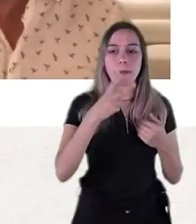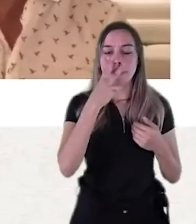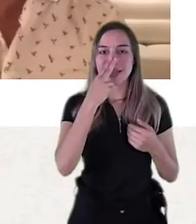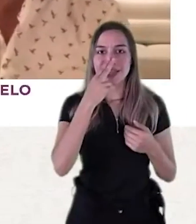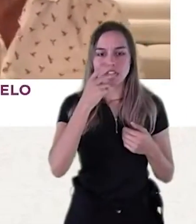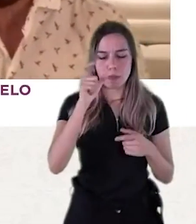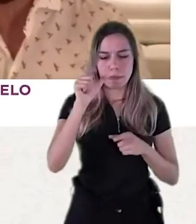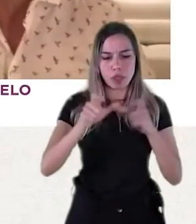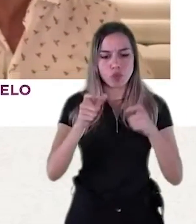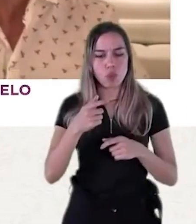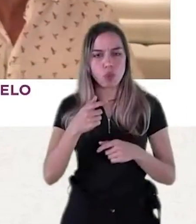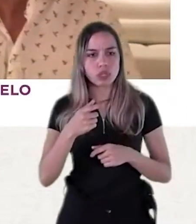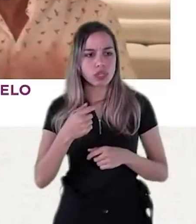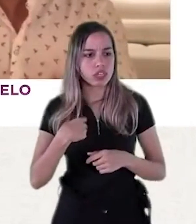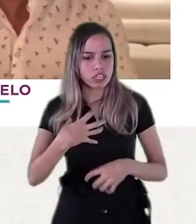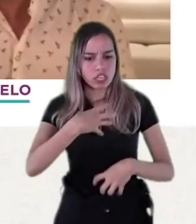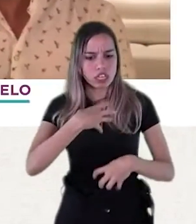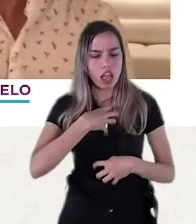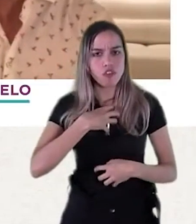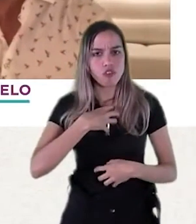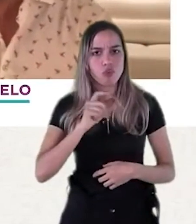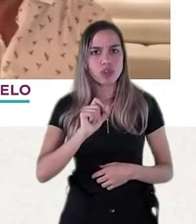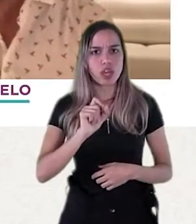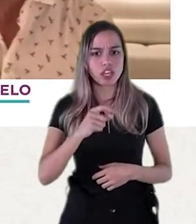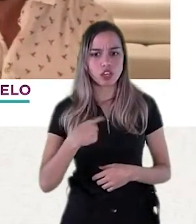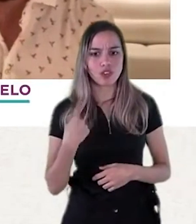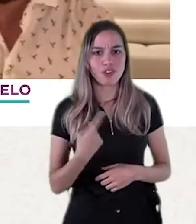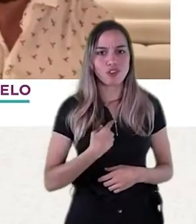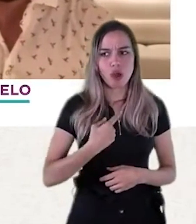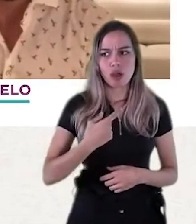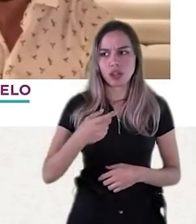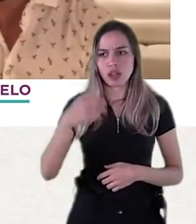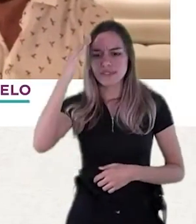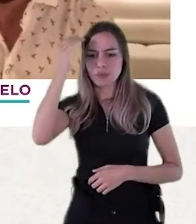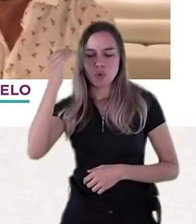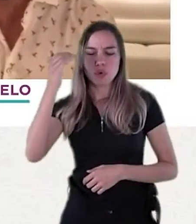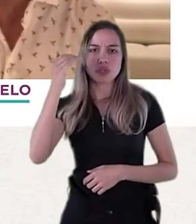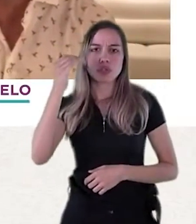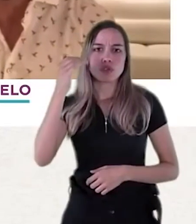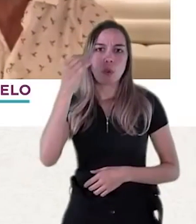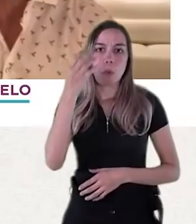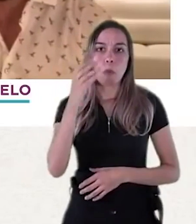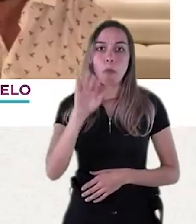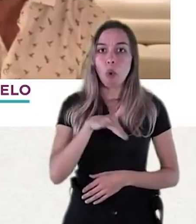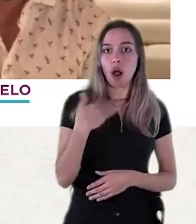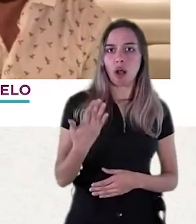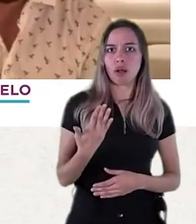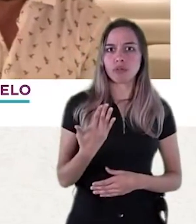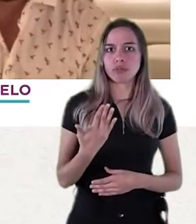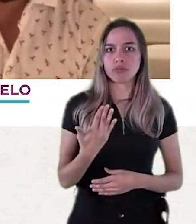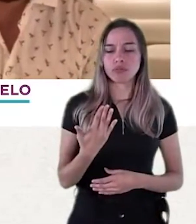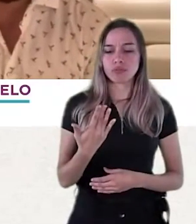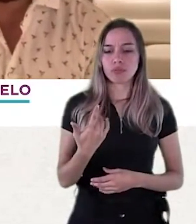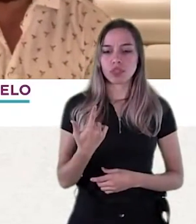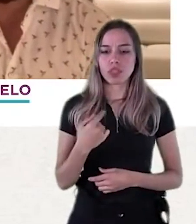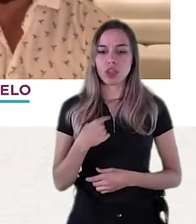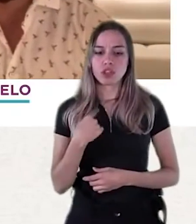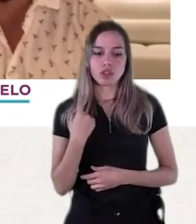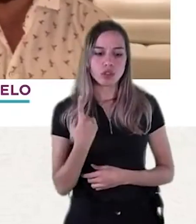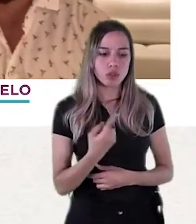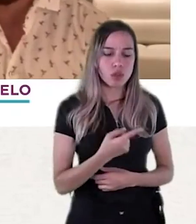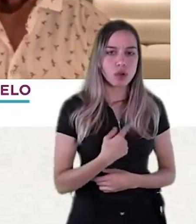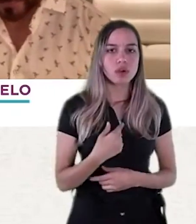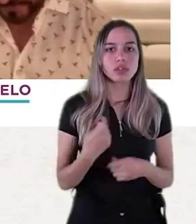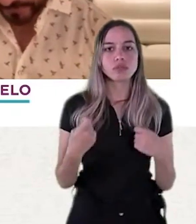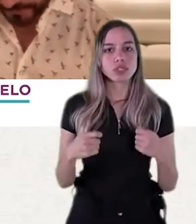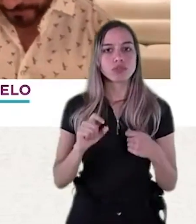o hábito de ficar sumido mesmo. E quando voltar com uma coisa boa, fruto daquela fecundidade que o silêncio e o esconderijo